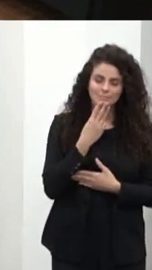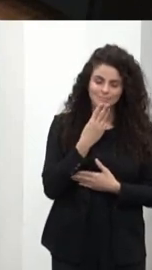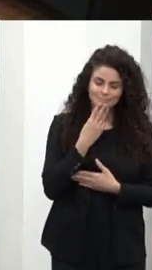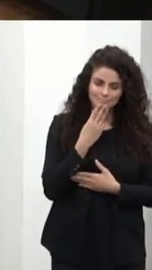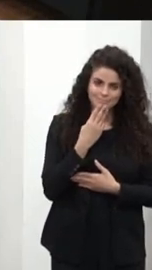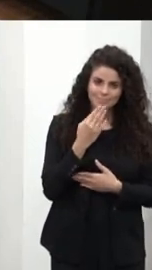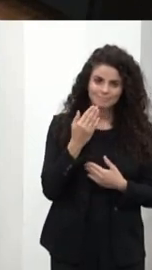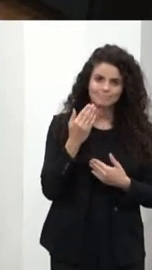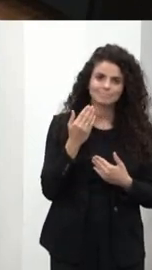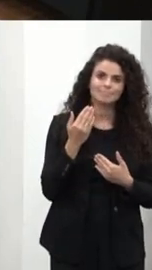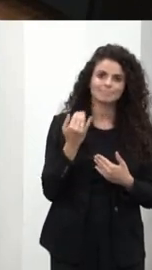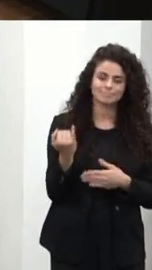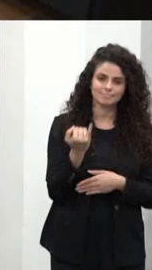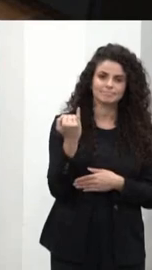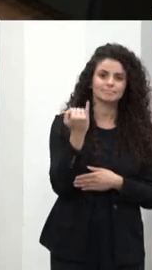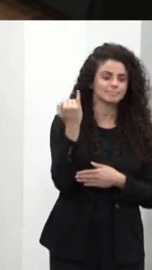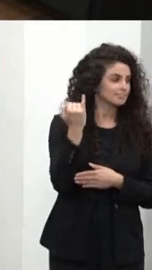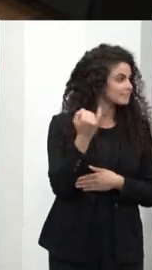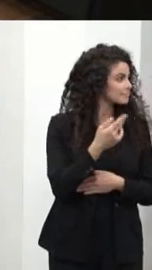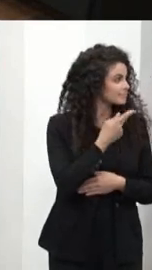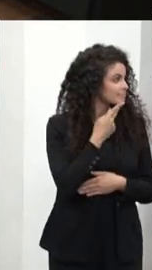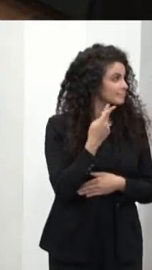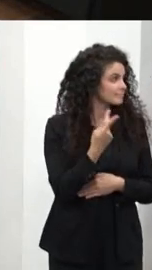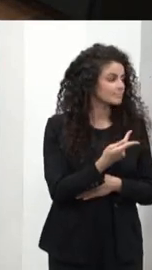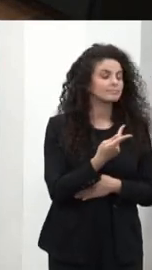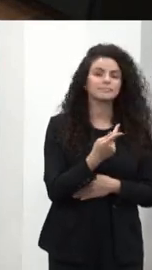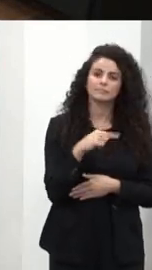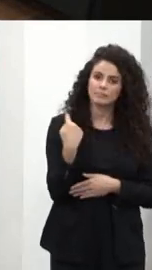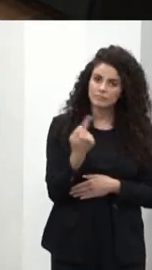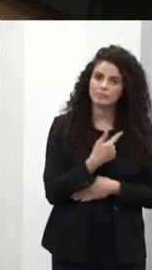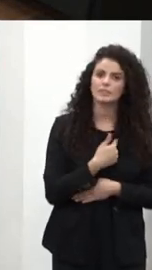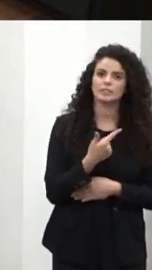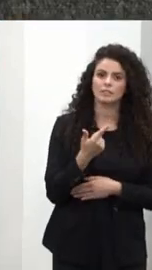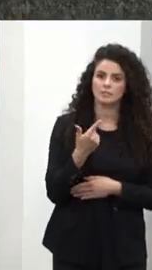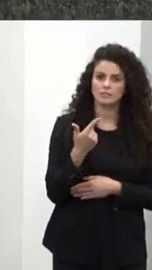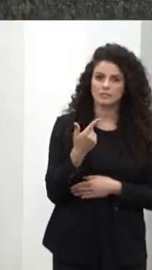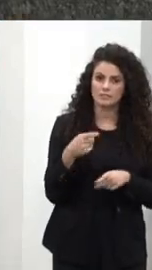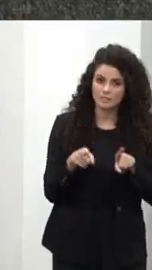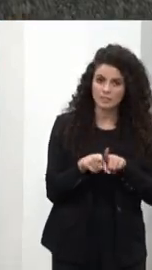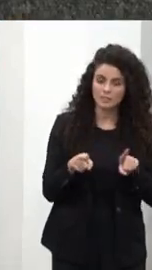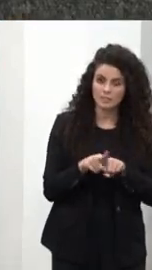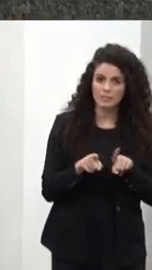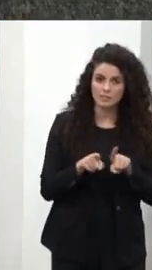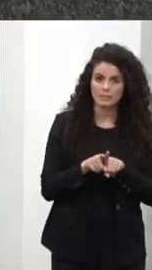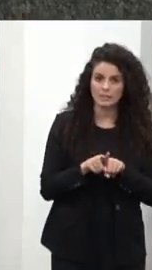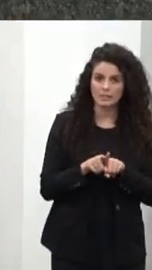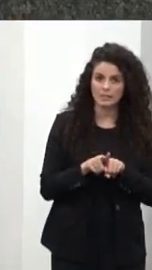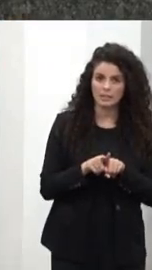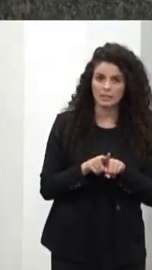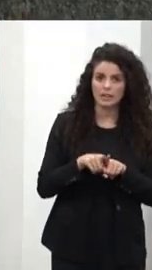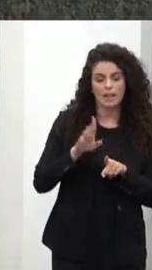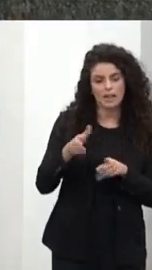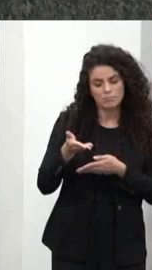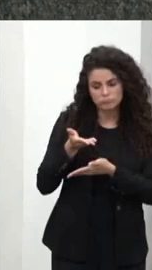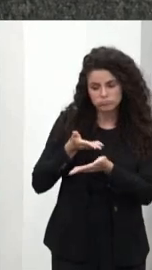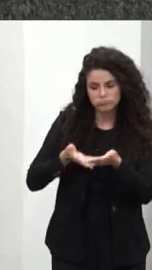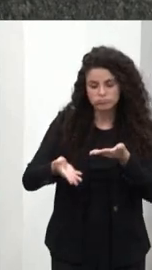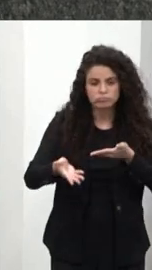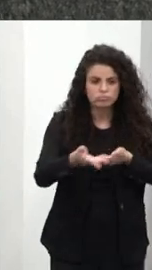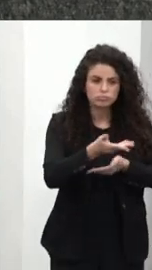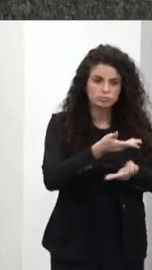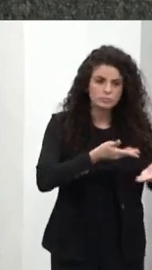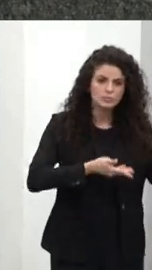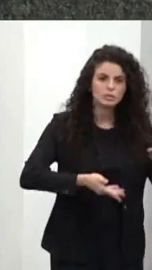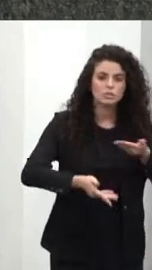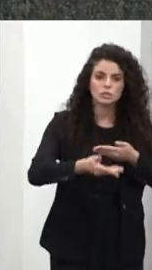carminate também que é muito importante a gente entender também esse espaço como um momento de escuta o momento diálogo um momento